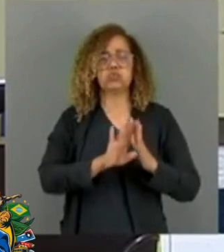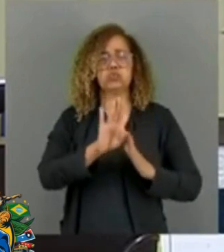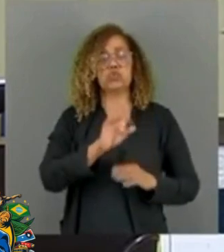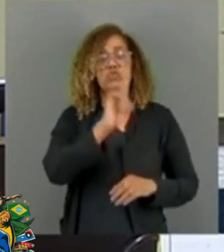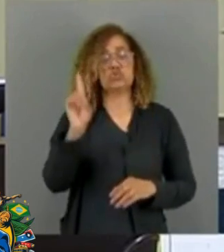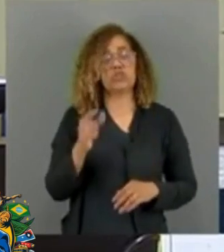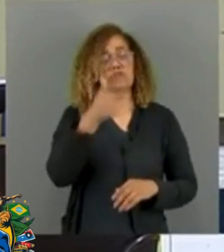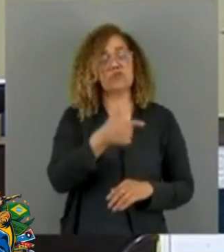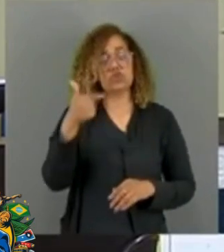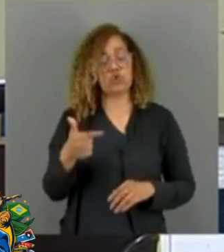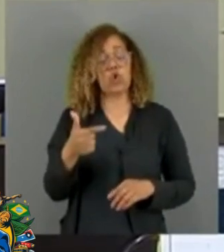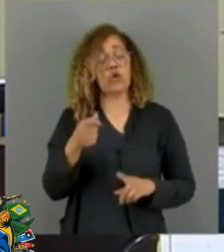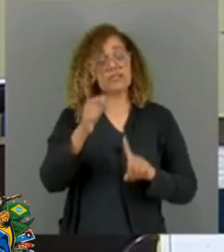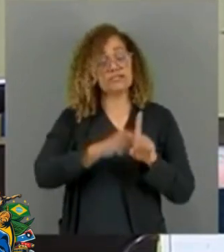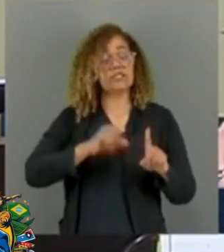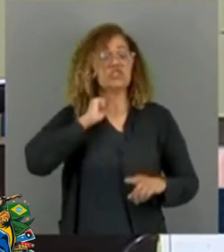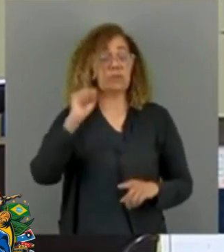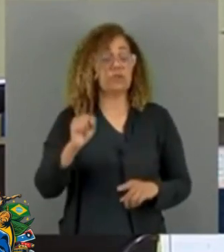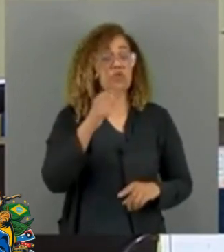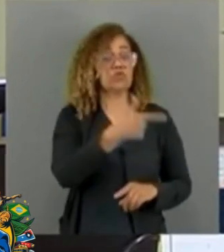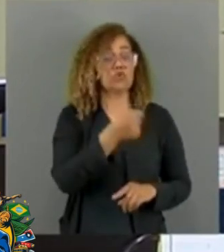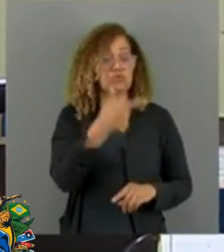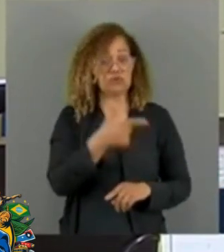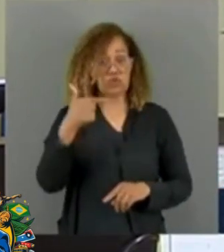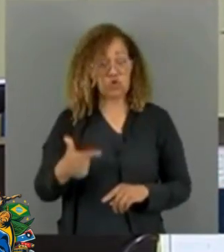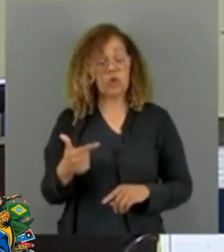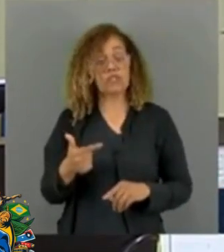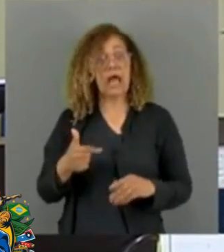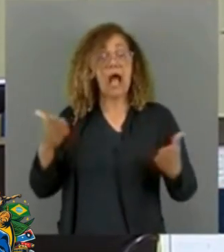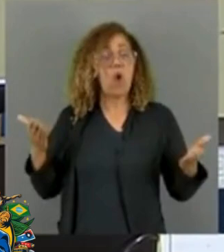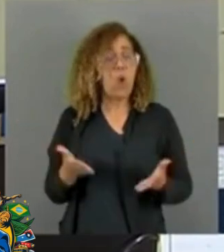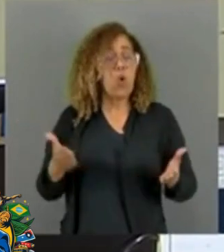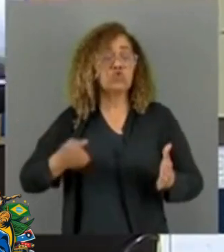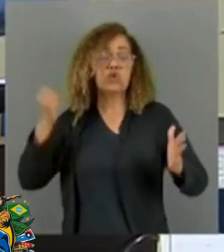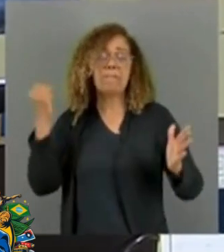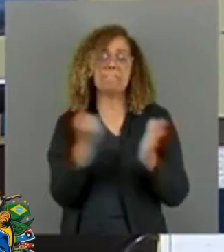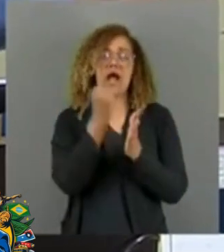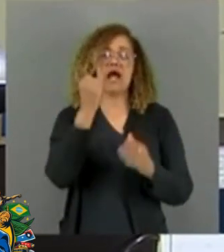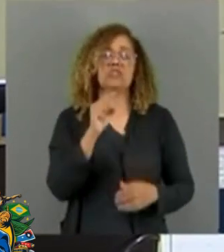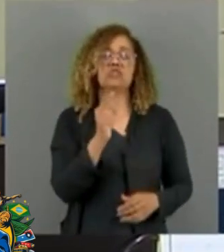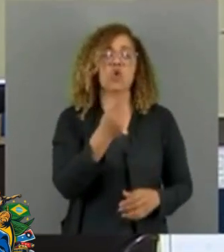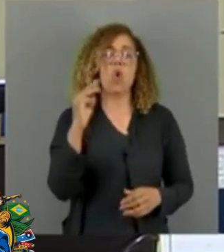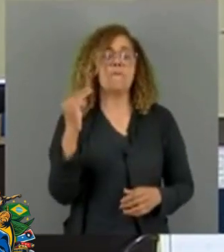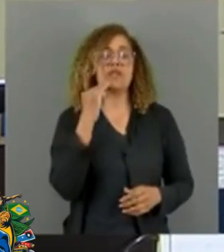abril de 2022. Chegamos hoje, senador, à marca de